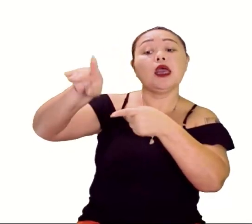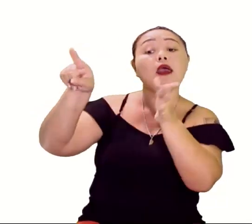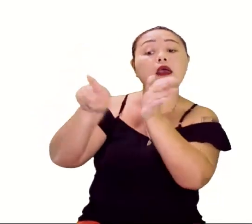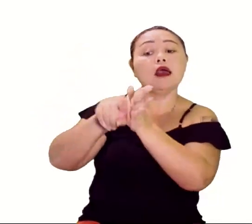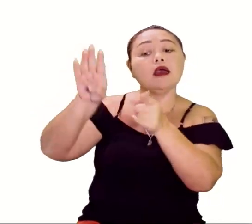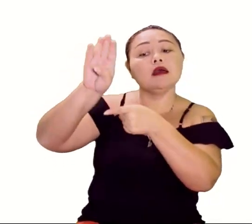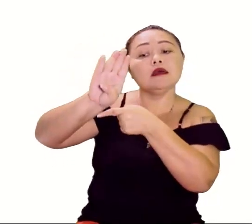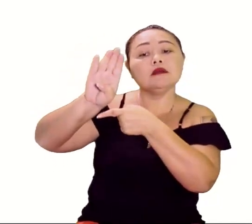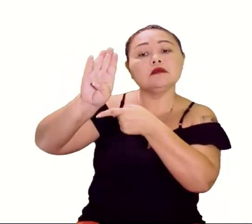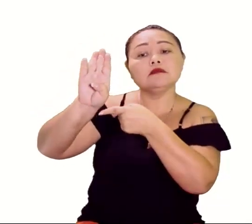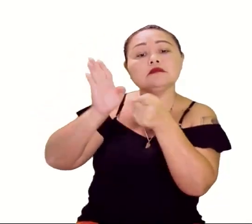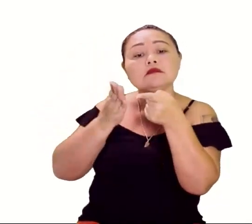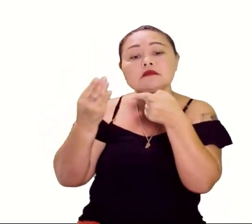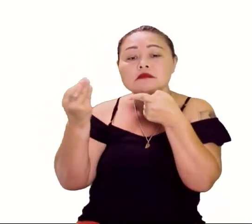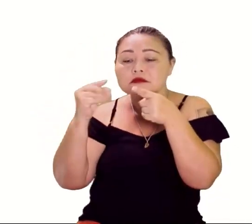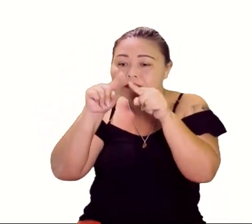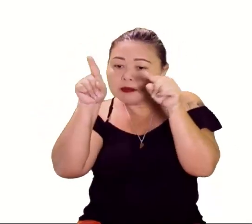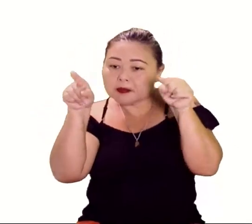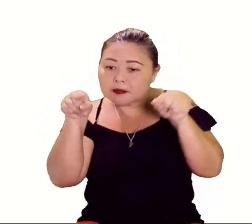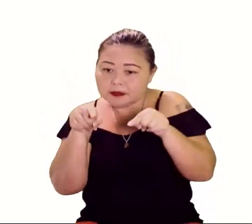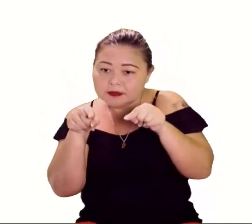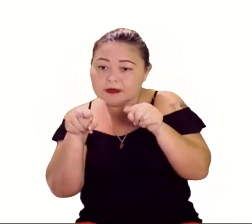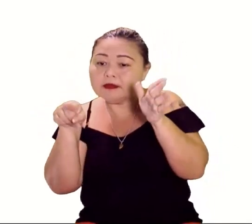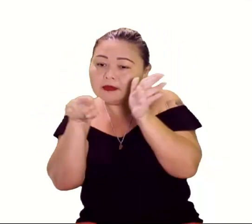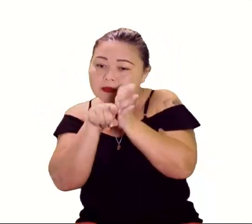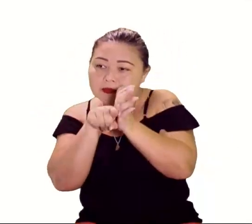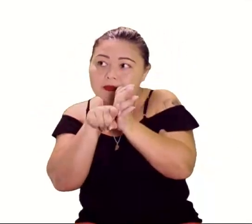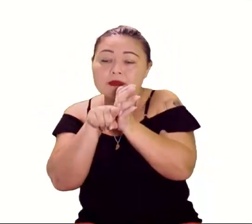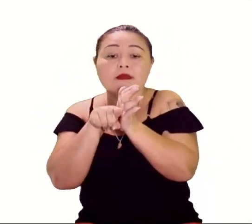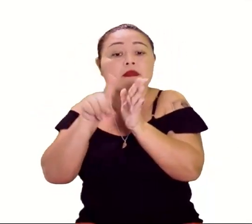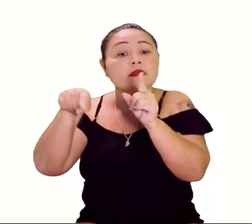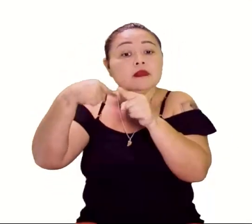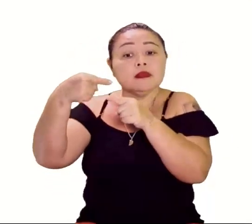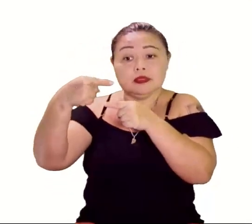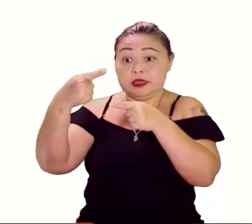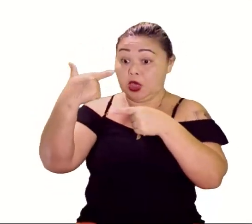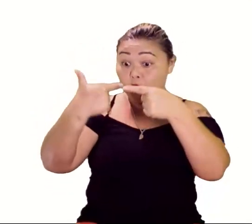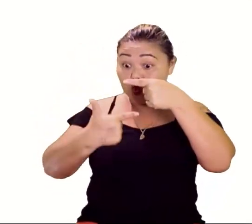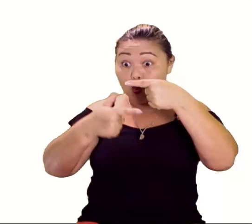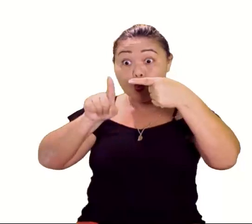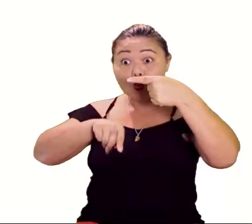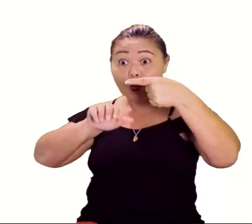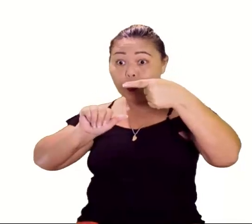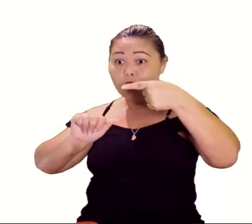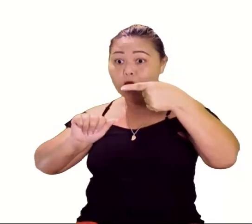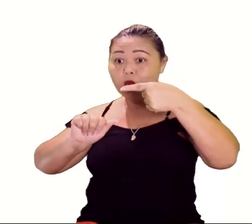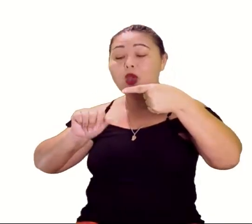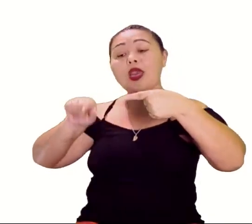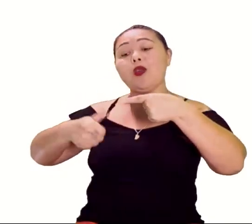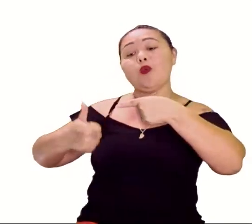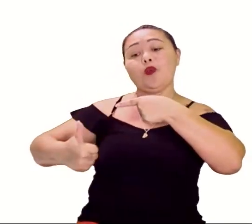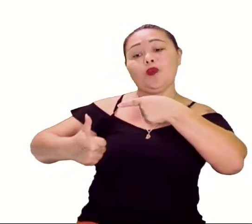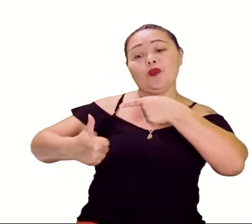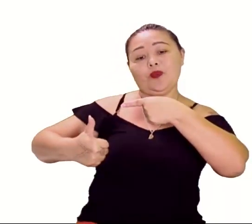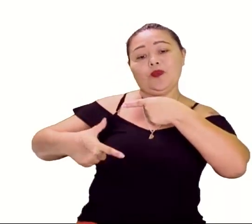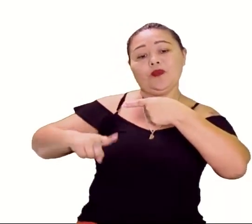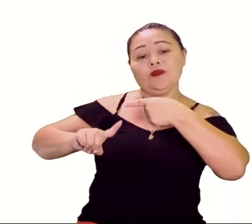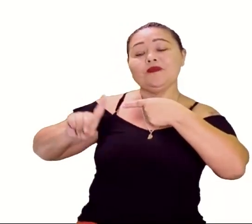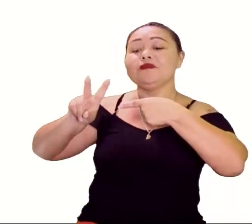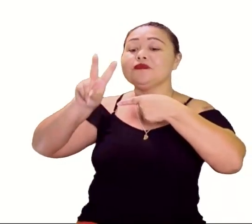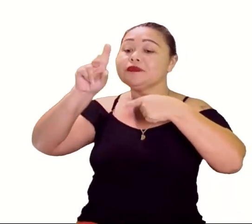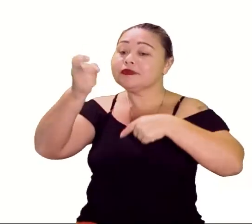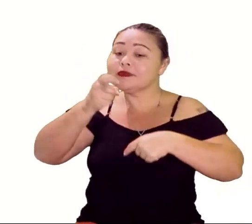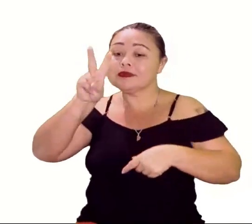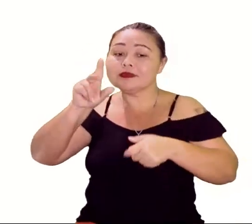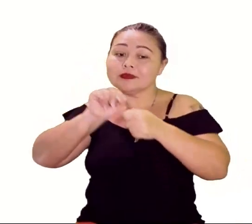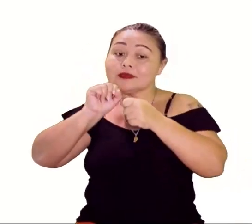então vamos colocar dentro dos parênteses. 2 vezes o a. Quem é o a? O a 1. é 1. Então o meu x vértice